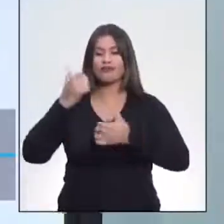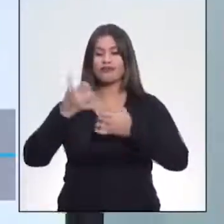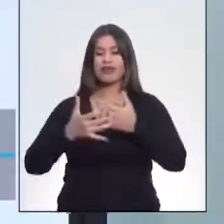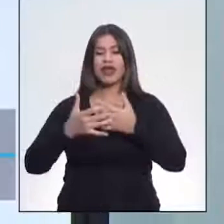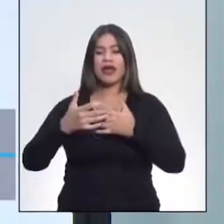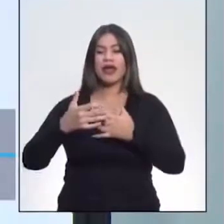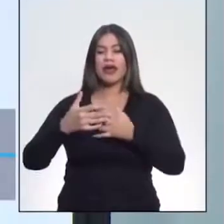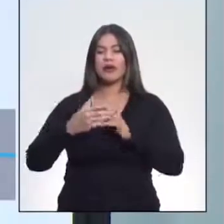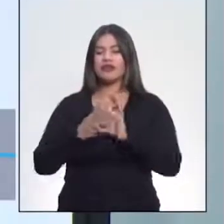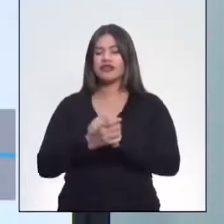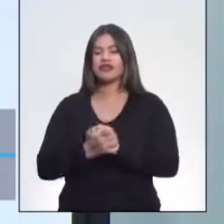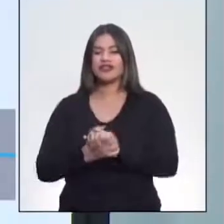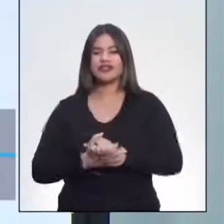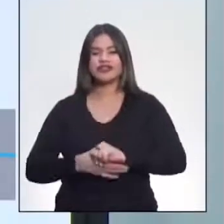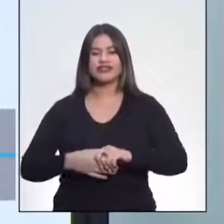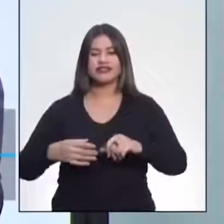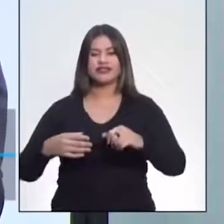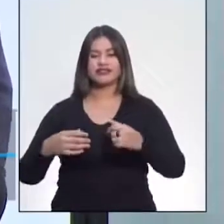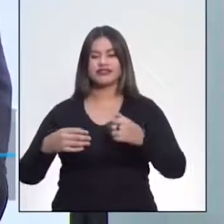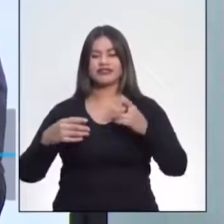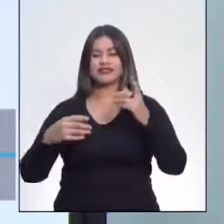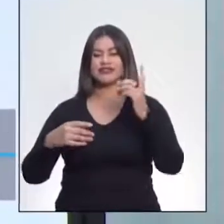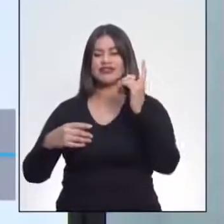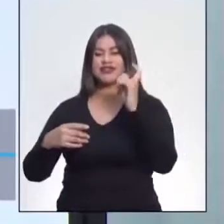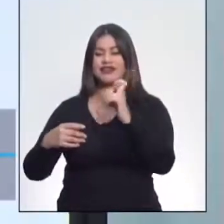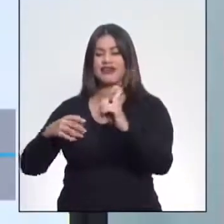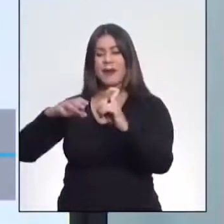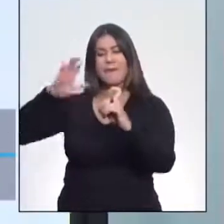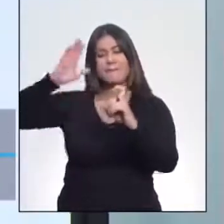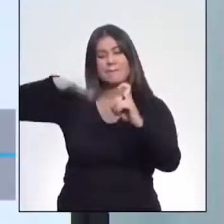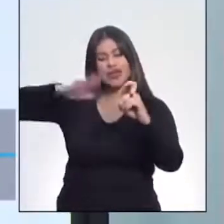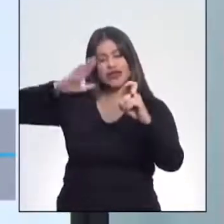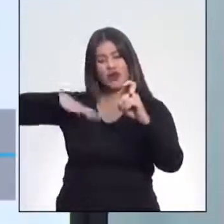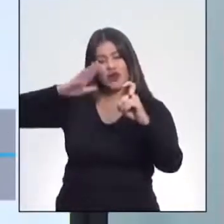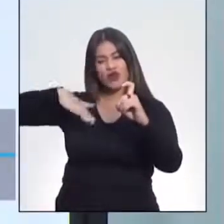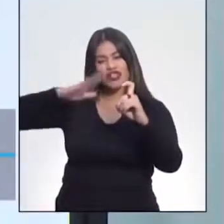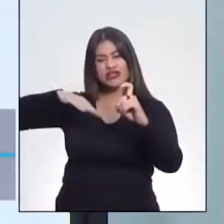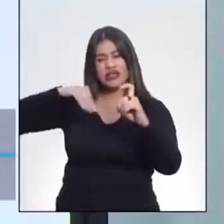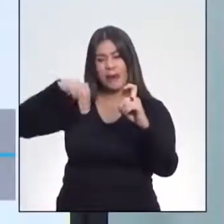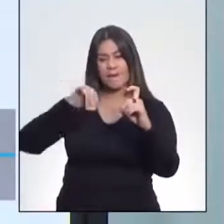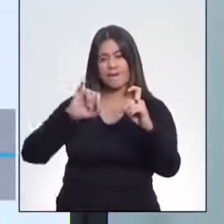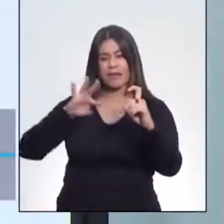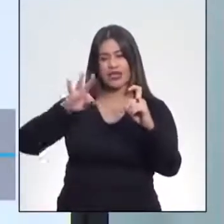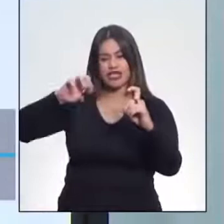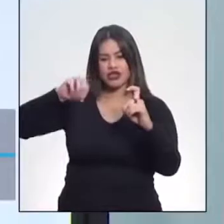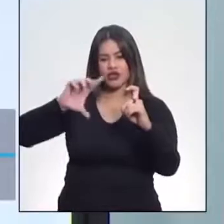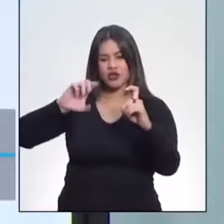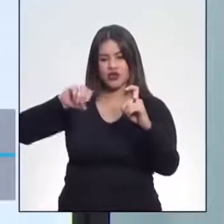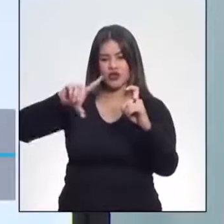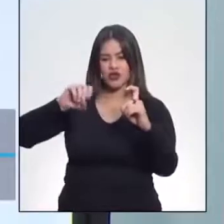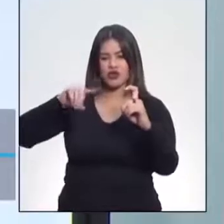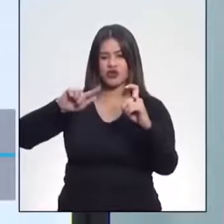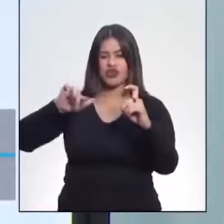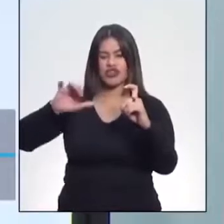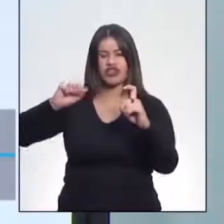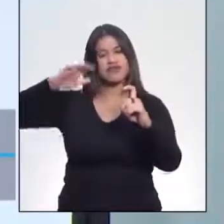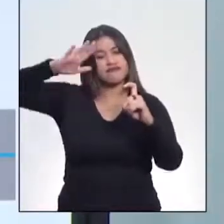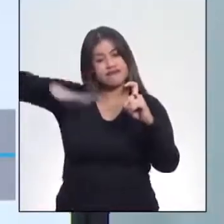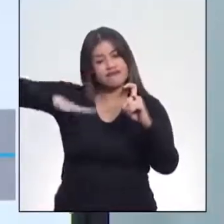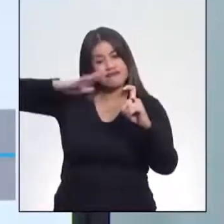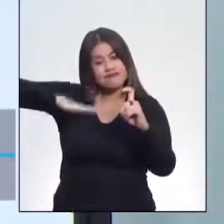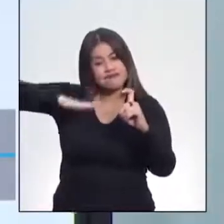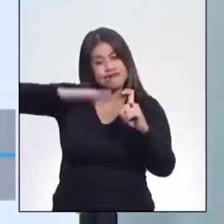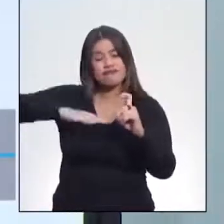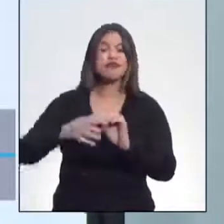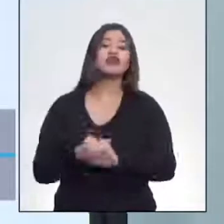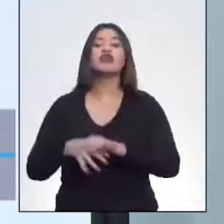veio desses povos do mar Egeu então por isso que Nós aprendemos e é muito interessante quando o mundo lhe pergunta se Mas por que